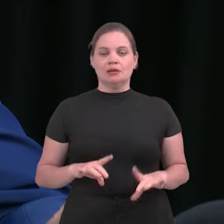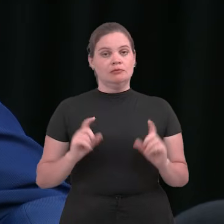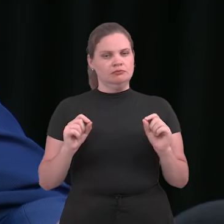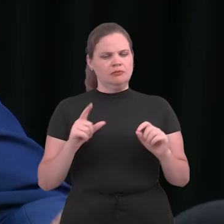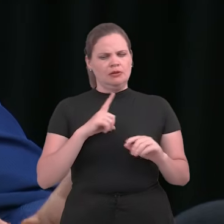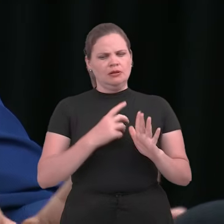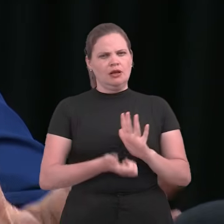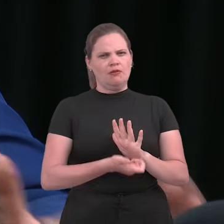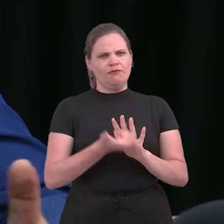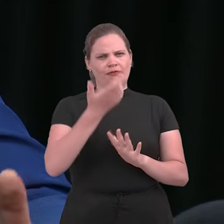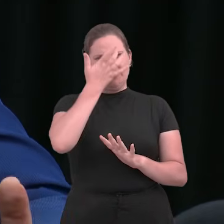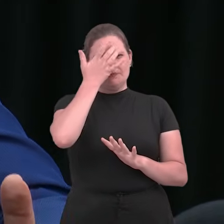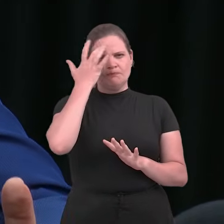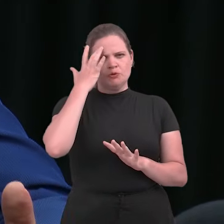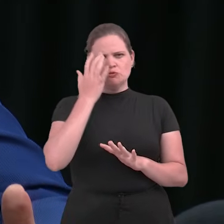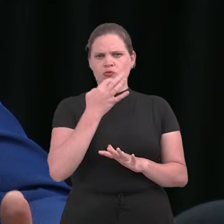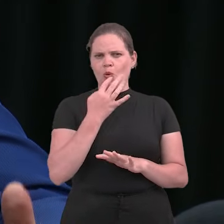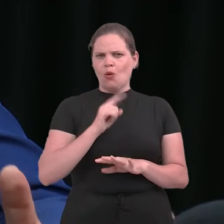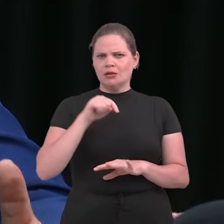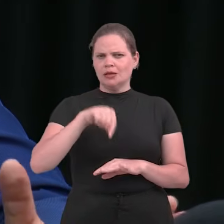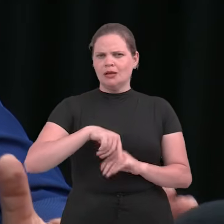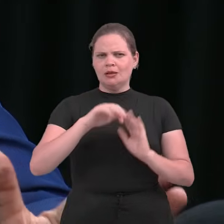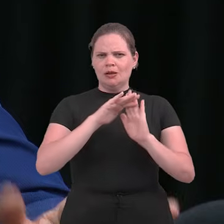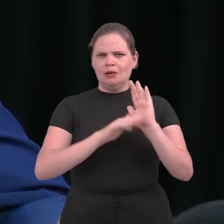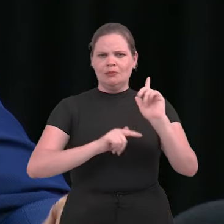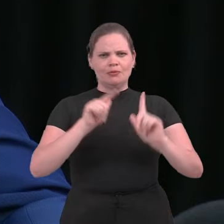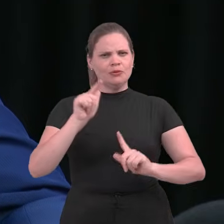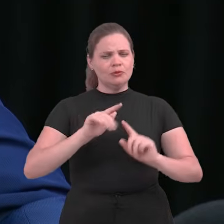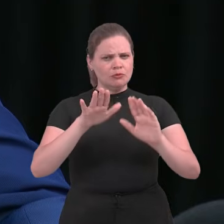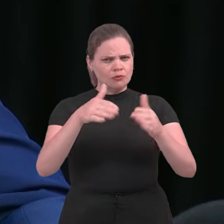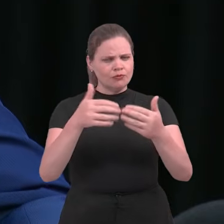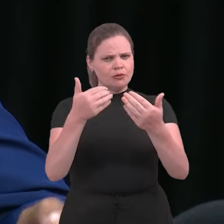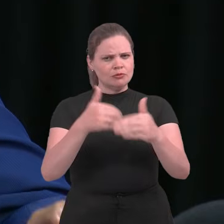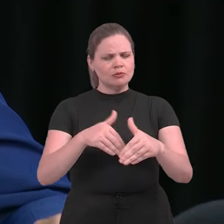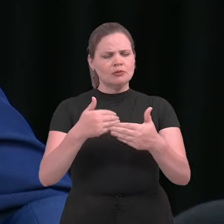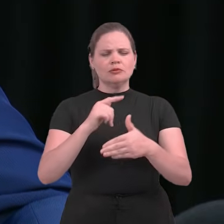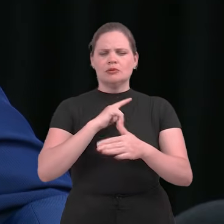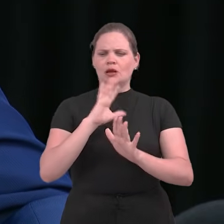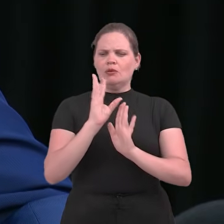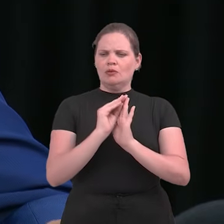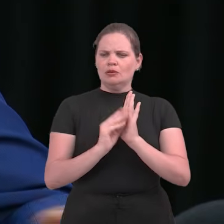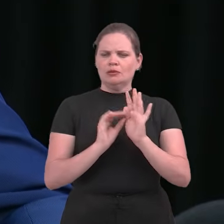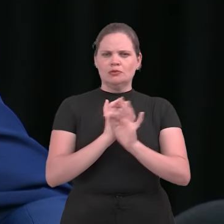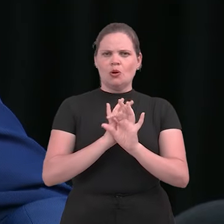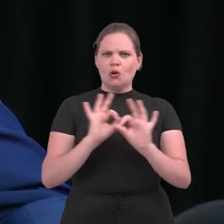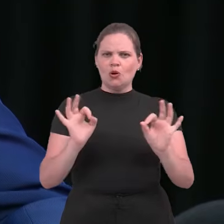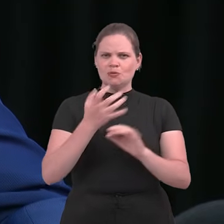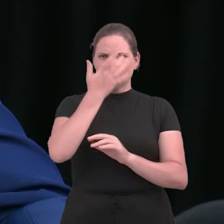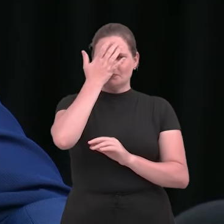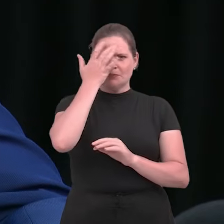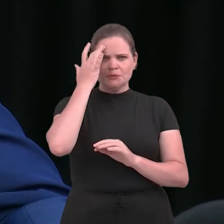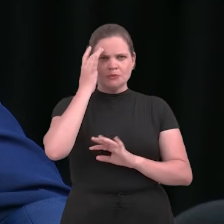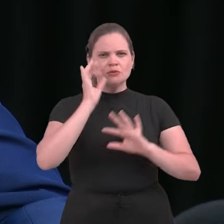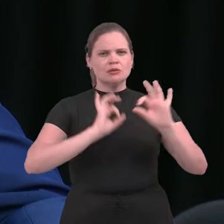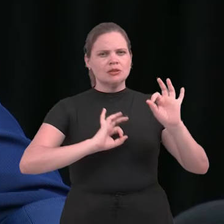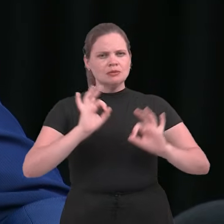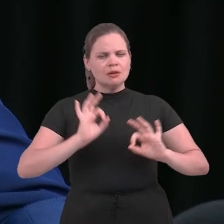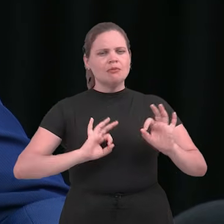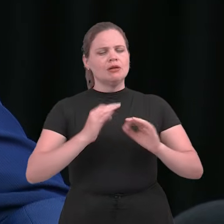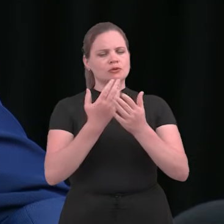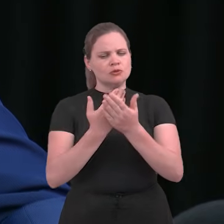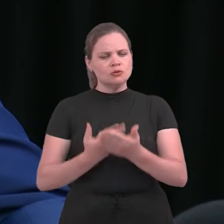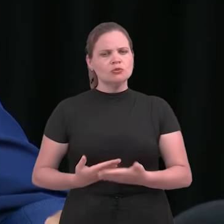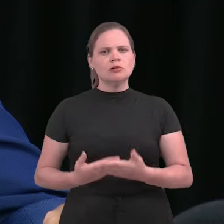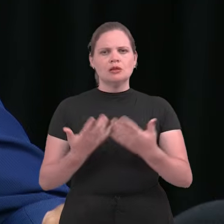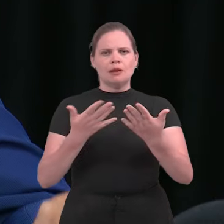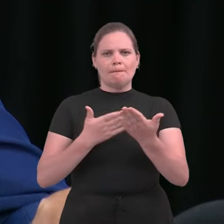Ainda há muitas pessoas que não conhecem o nosso programa destinado aí com muito conteúdo para aqueles que estão se preparando para concursos